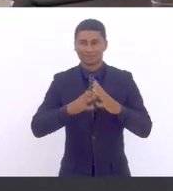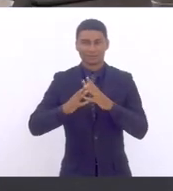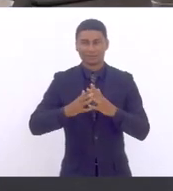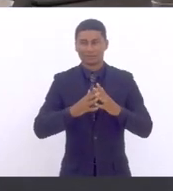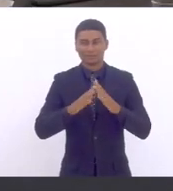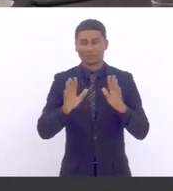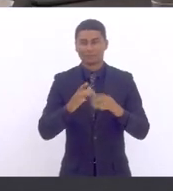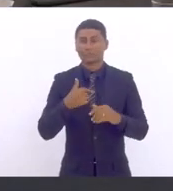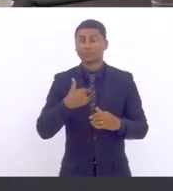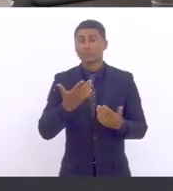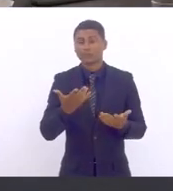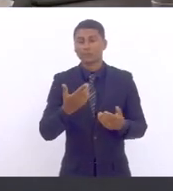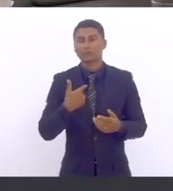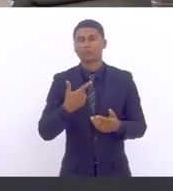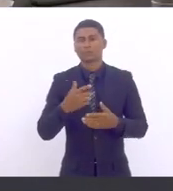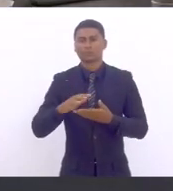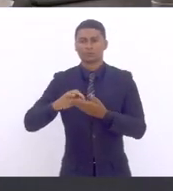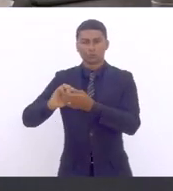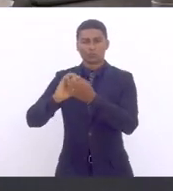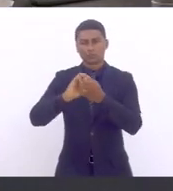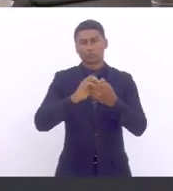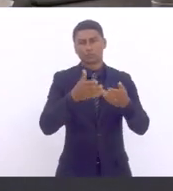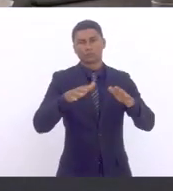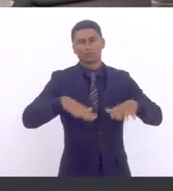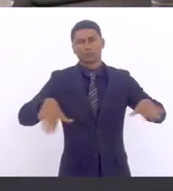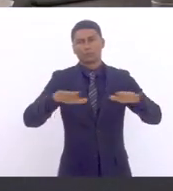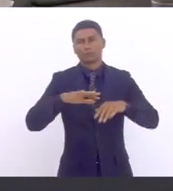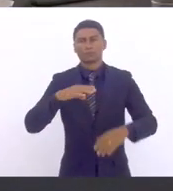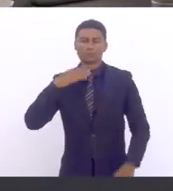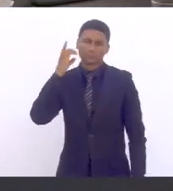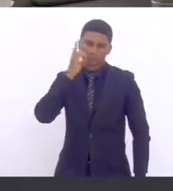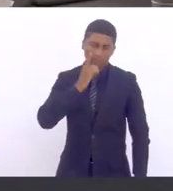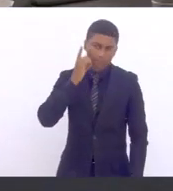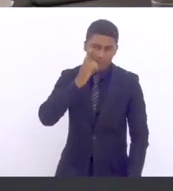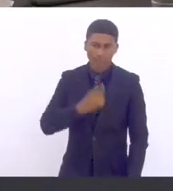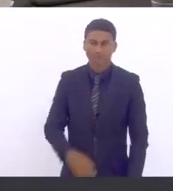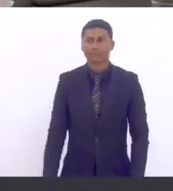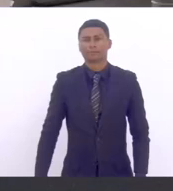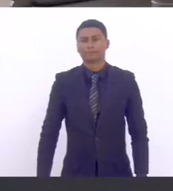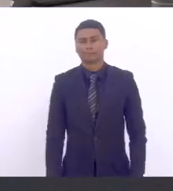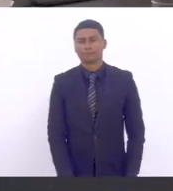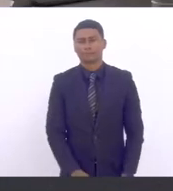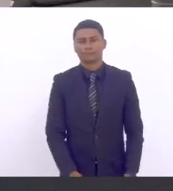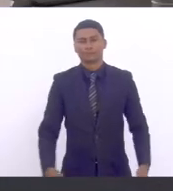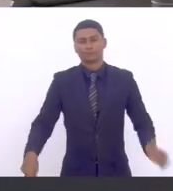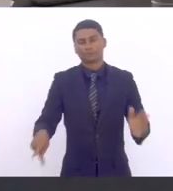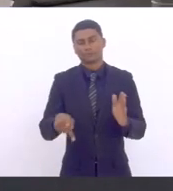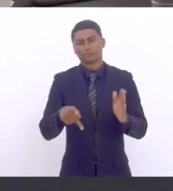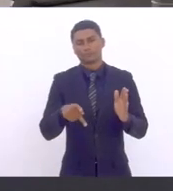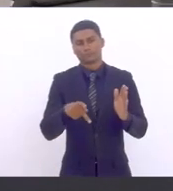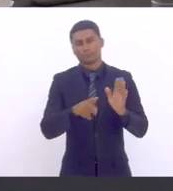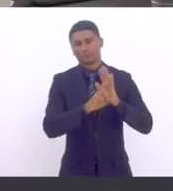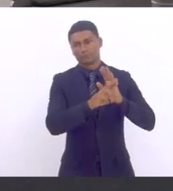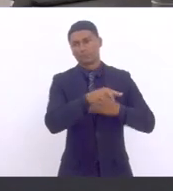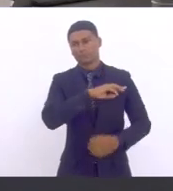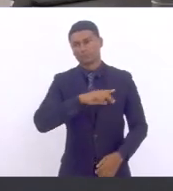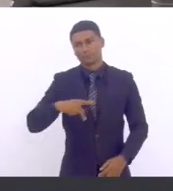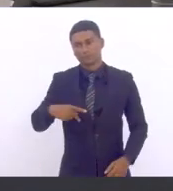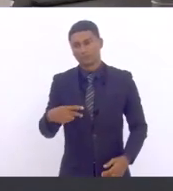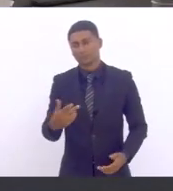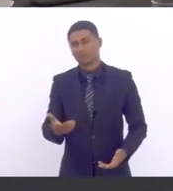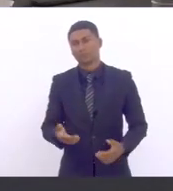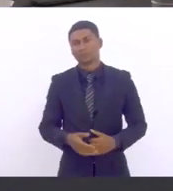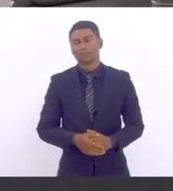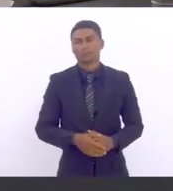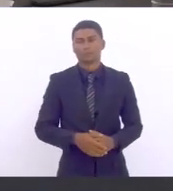rascunho. Cumprimento todos os presentes aqui nas pessoas dos deputados, do ilustre membro do Ministério Público, dos ilustríssimos membros do